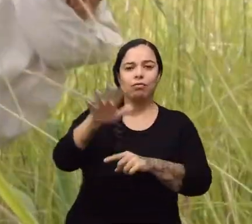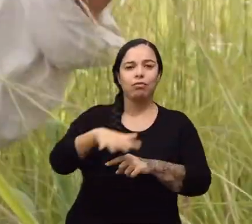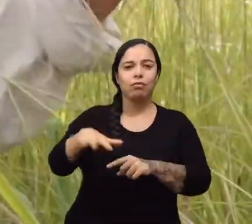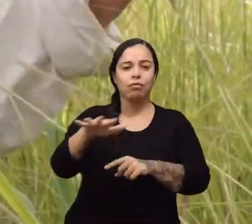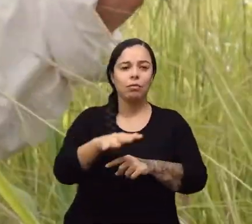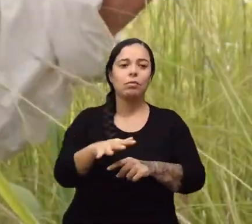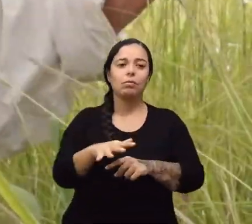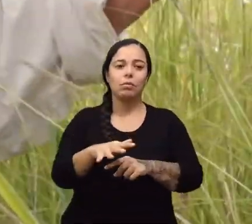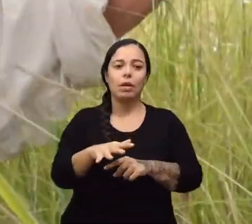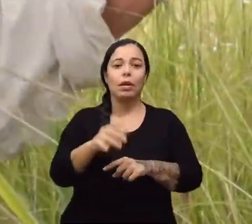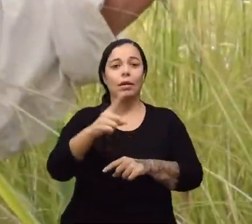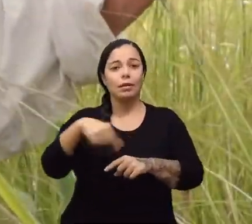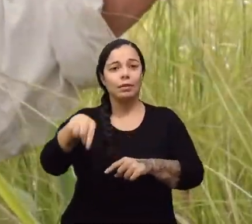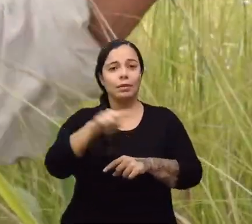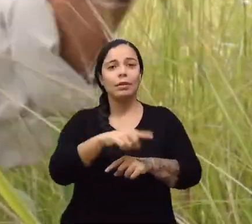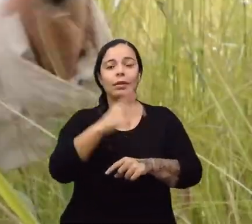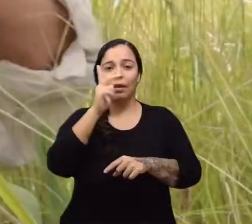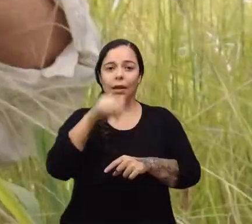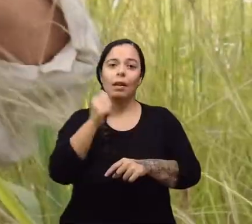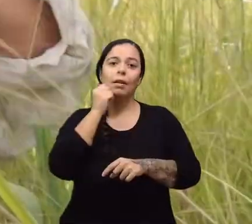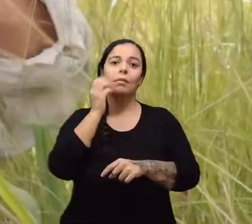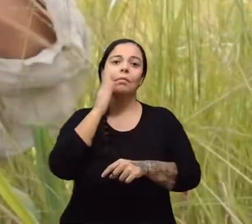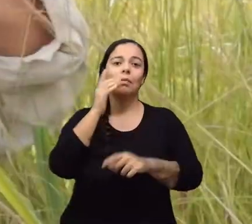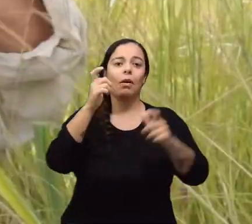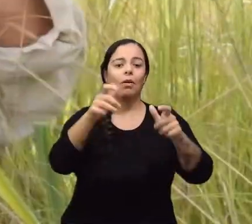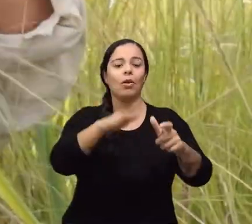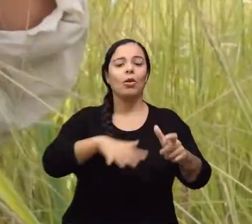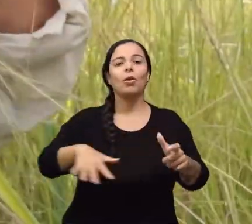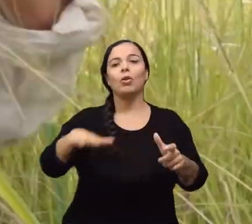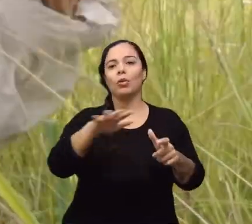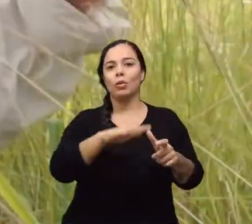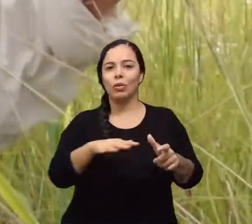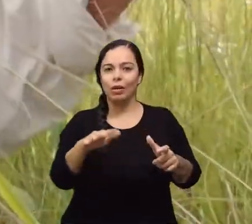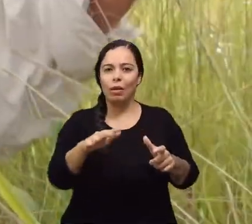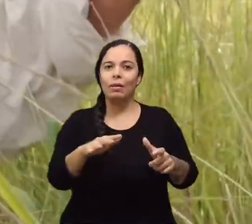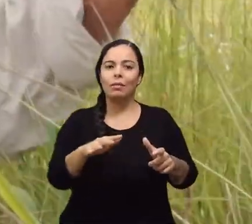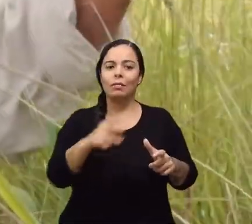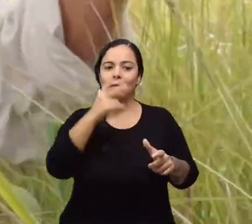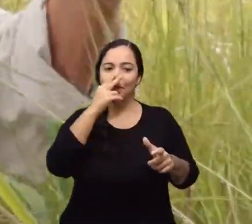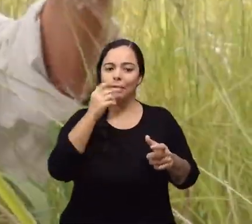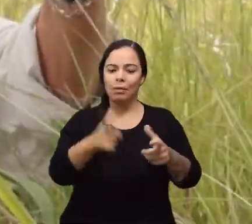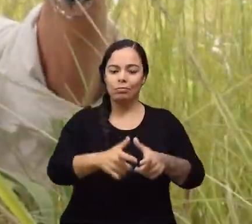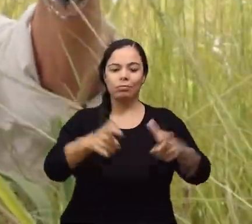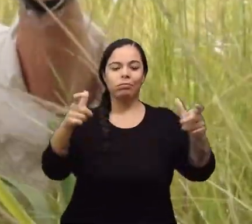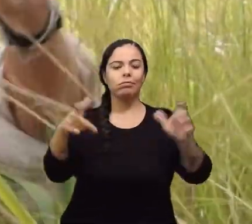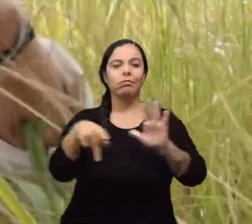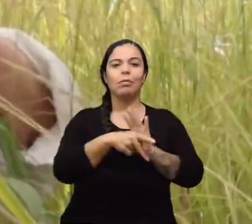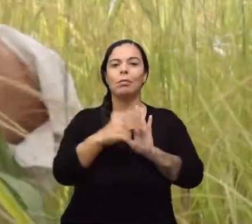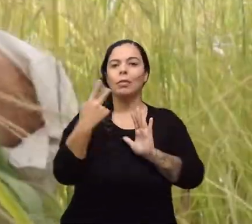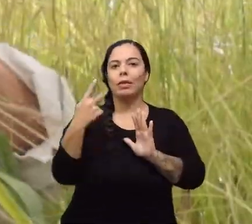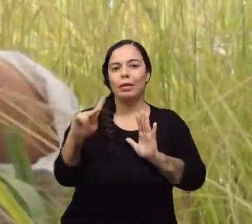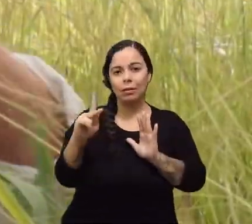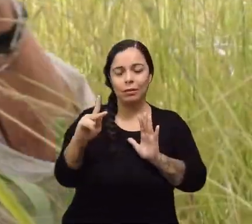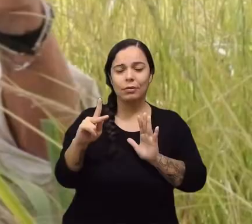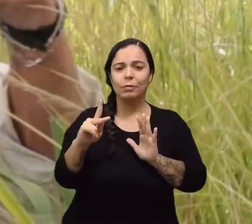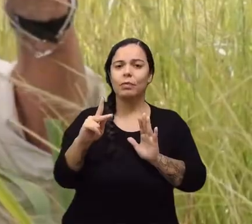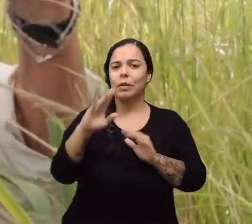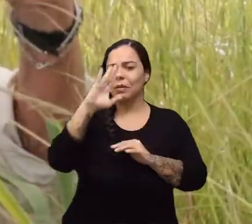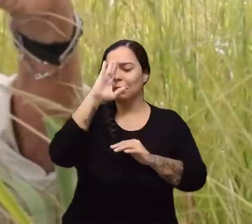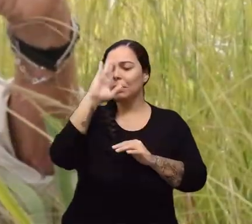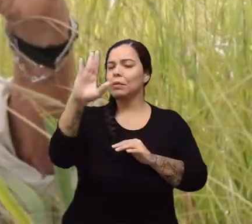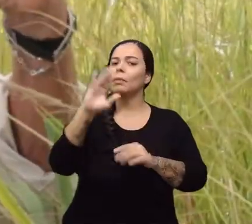era o território dos sambaqueiros, né? Esse era o espaço deles, né? E, sobretudo, com essa ideia